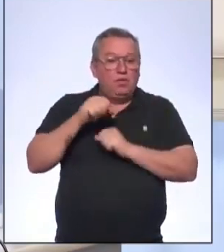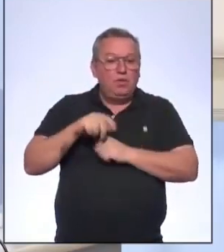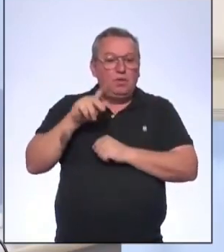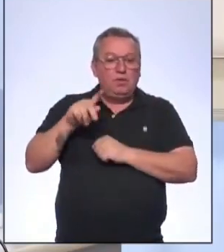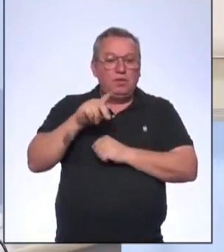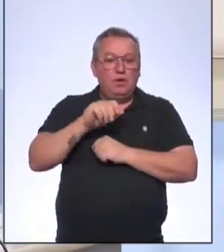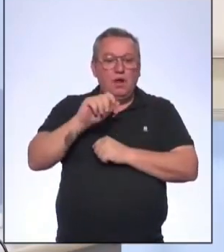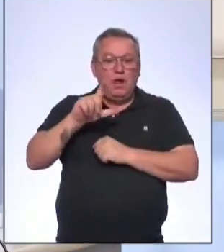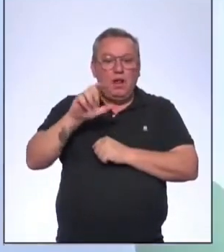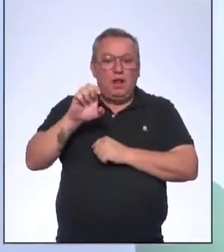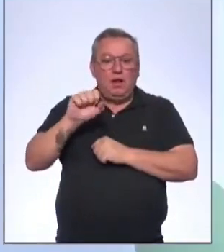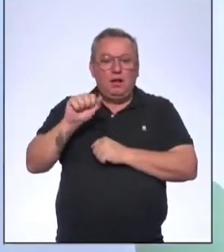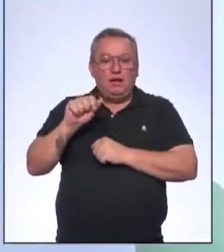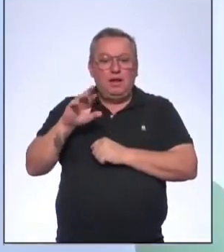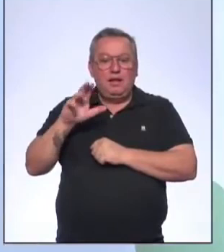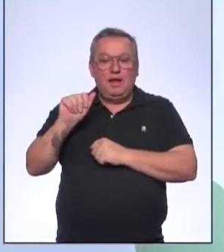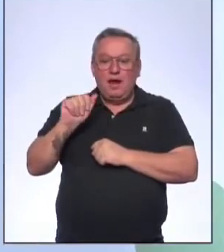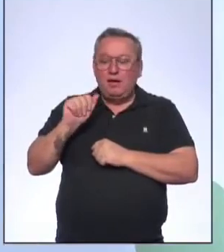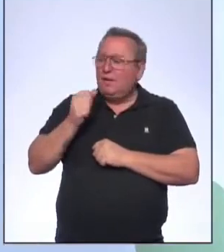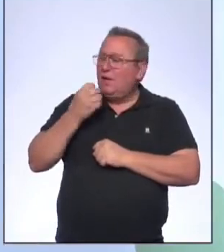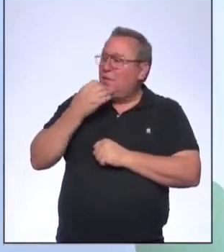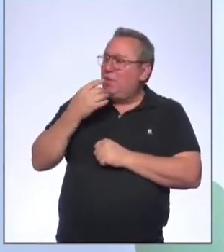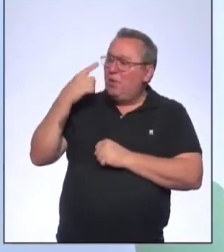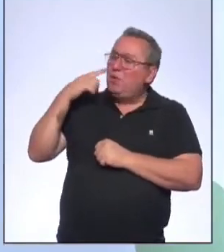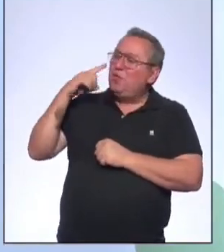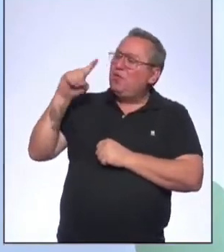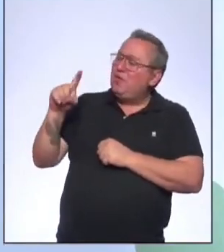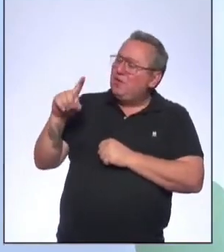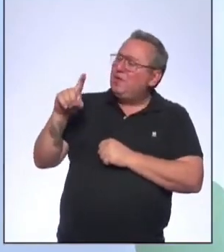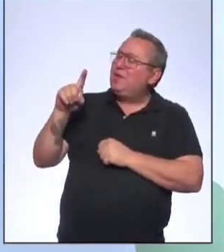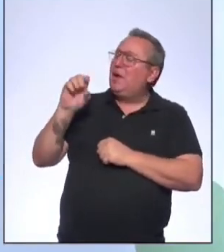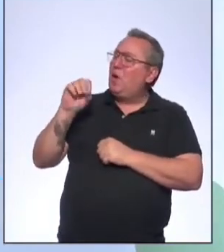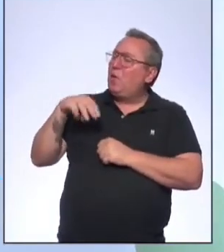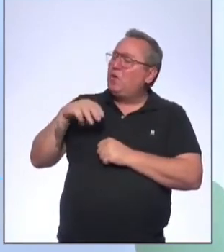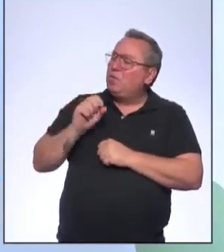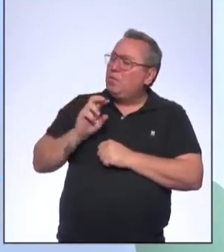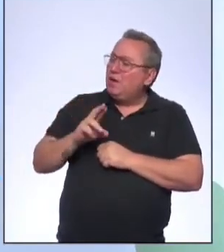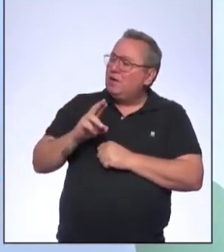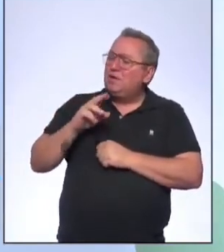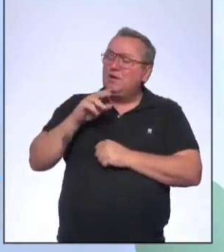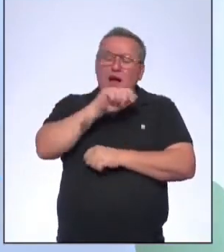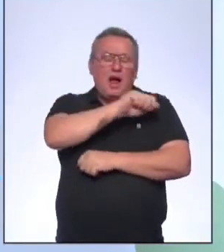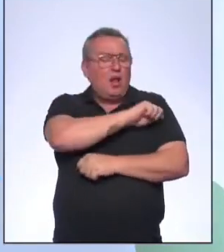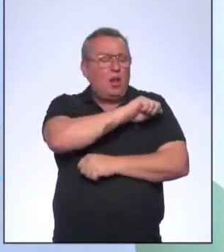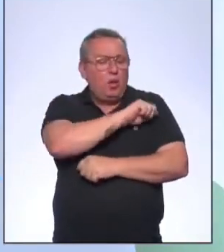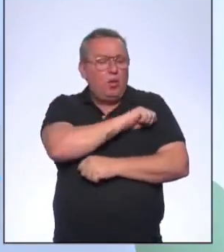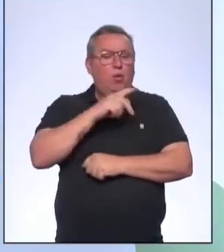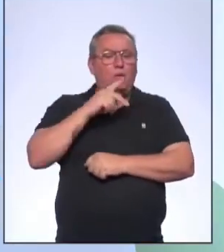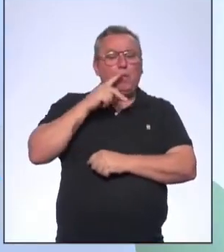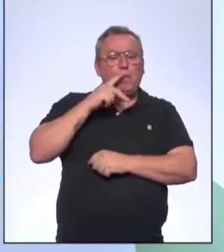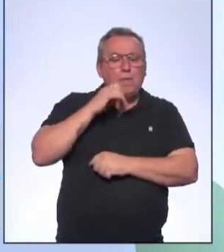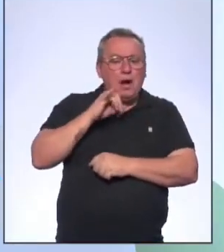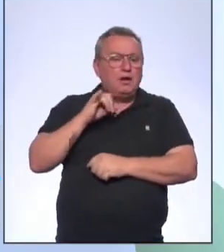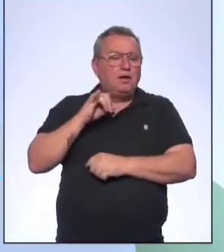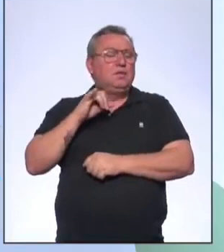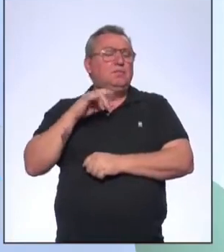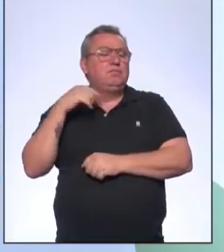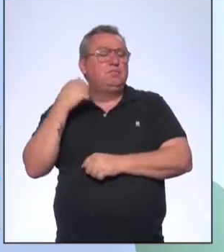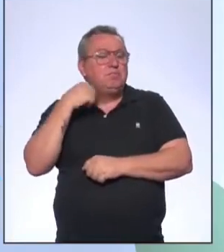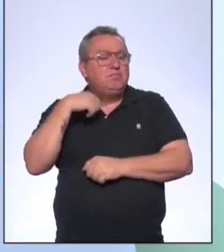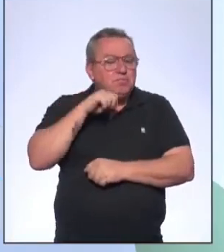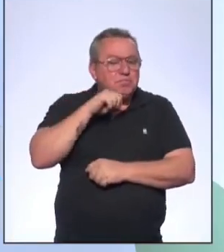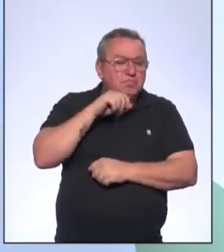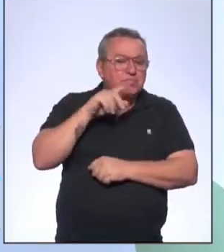professora Alessandra. Bom dia, Alessandra. Bom dia, Osmar. Bom dia, alunos, pais, professores. Obrigada por estarem com a